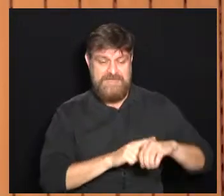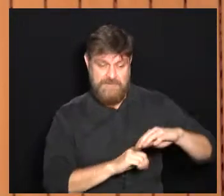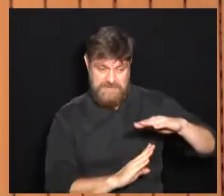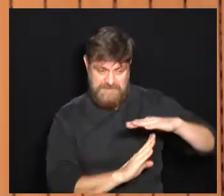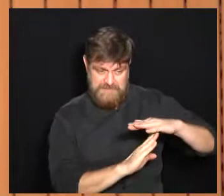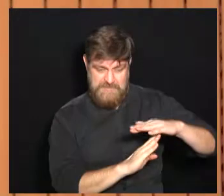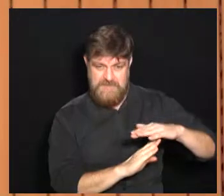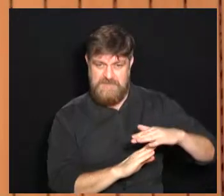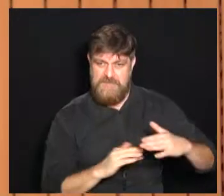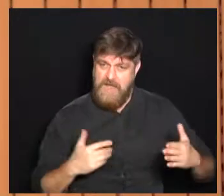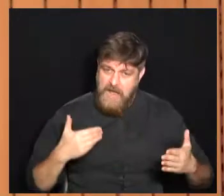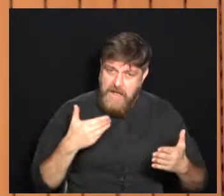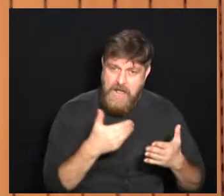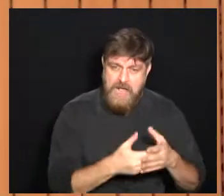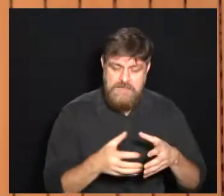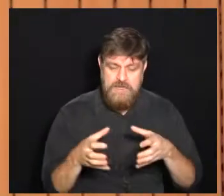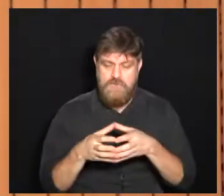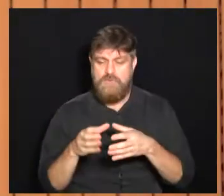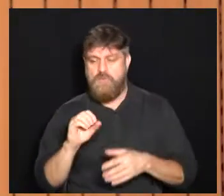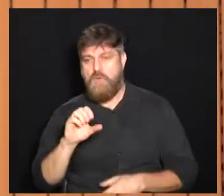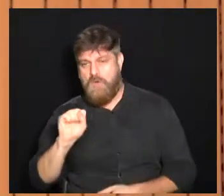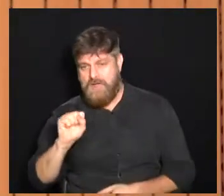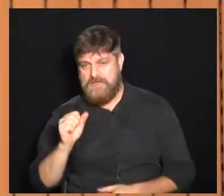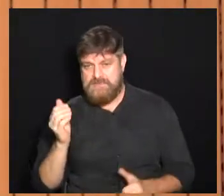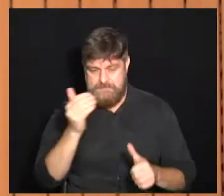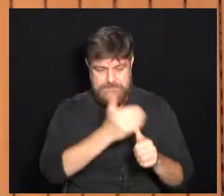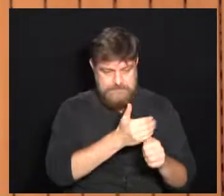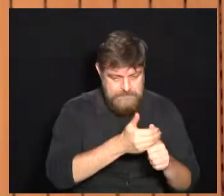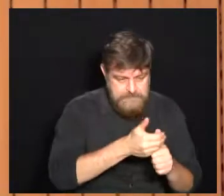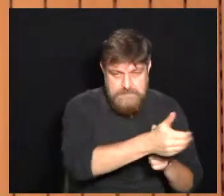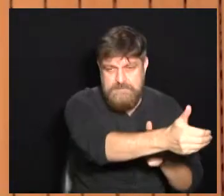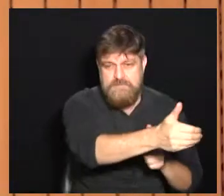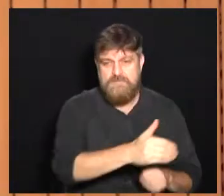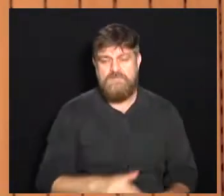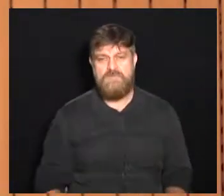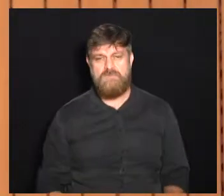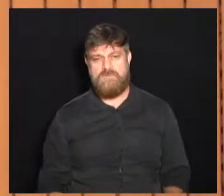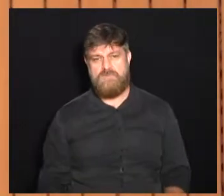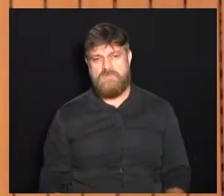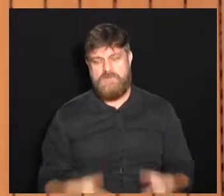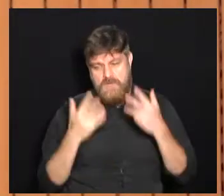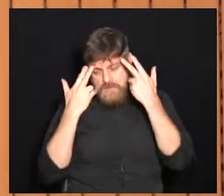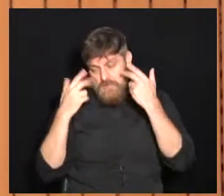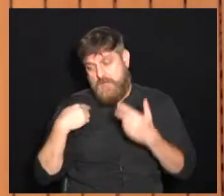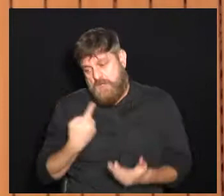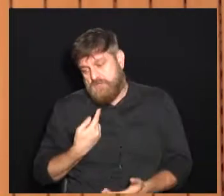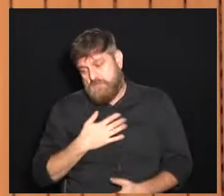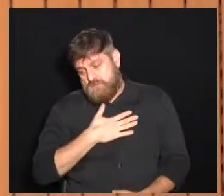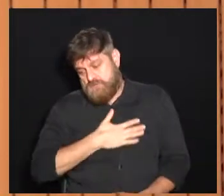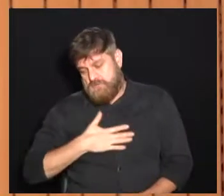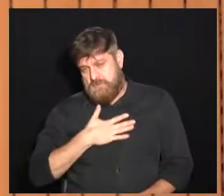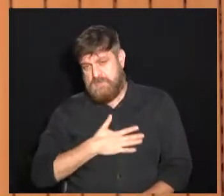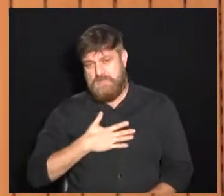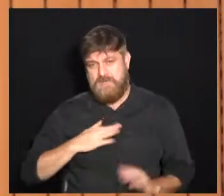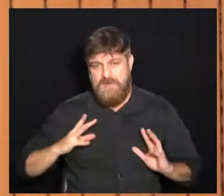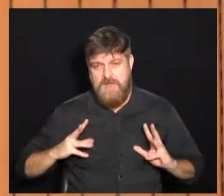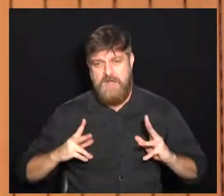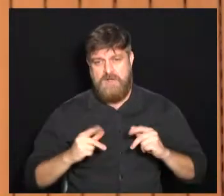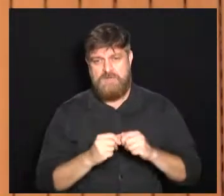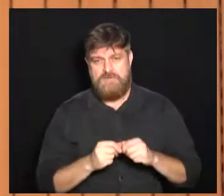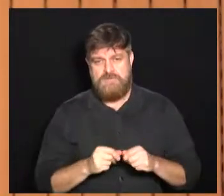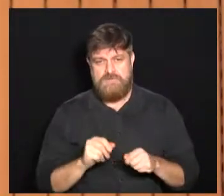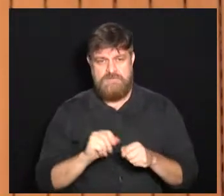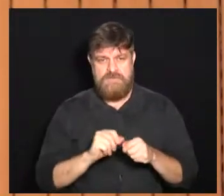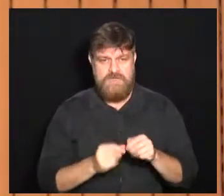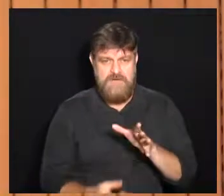Temporariamente, até que a nova OS possa assumir. Naturalmente que nós gostaríamos que tudo isso tivesse sido